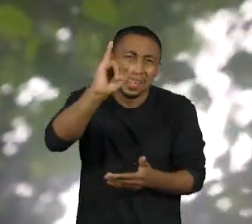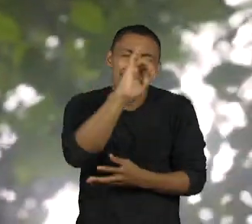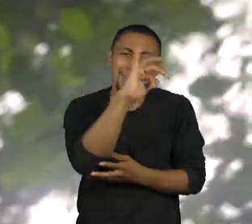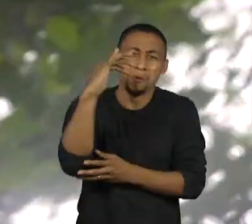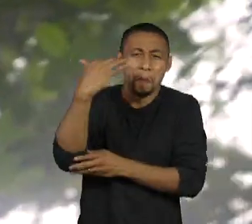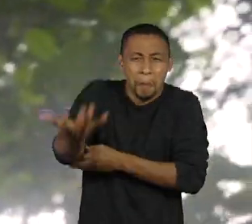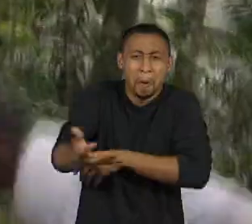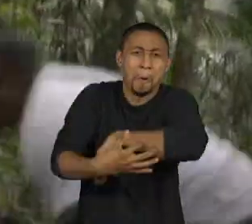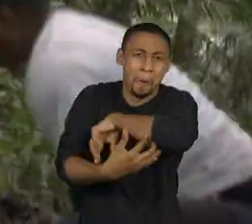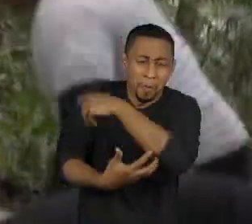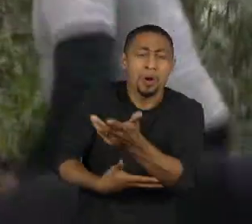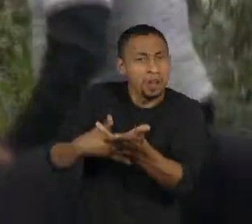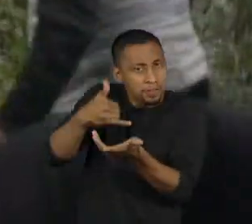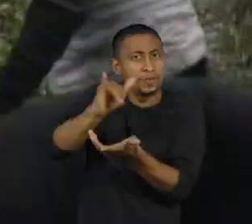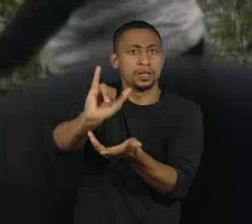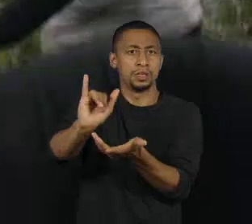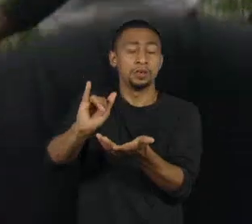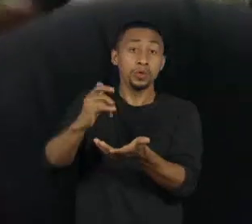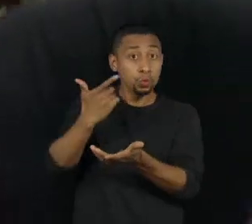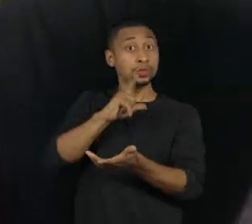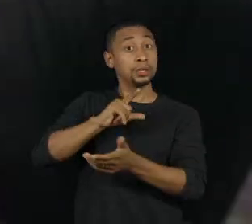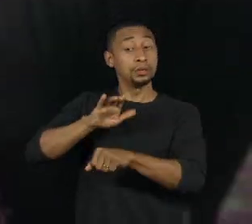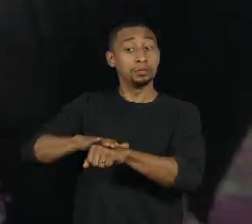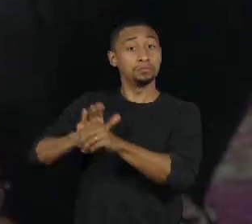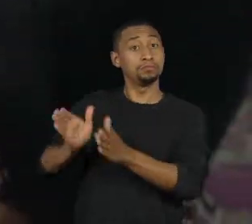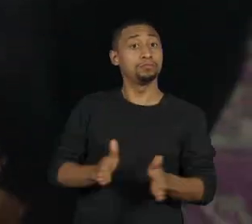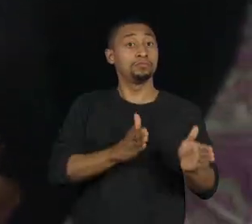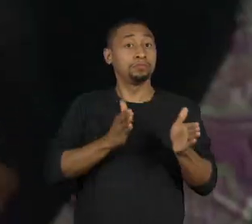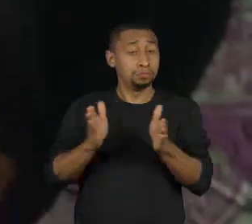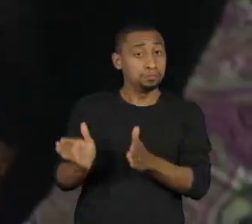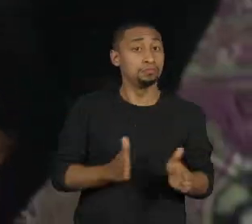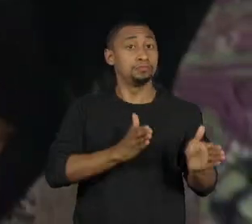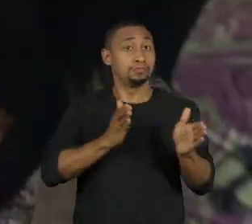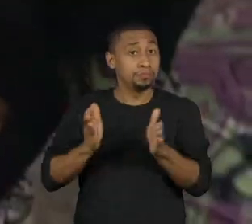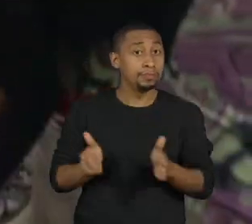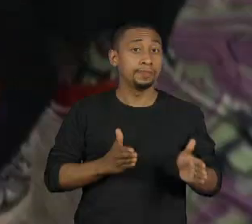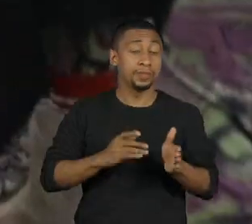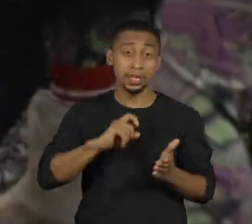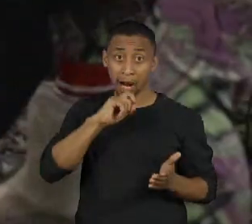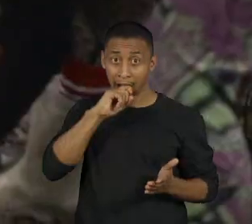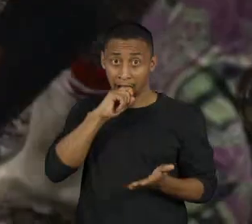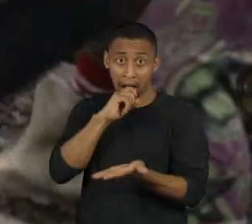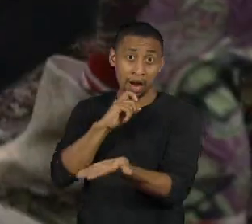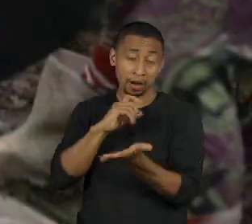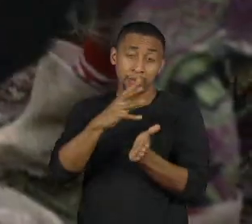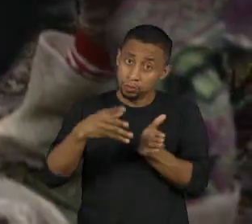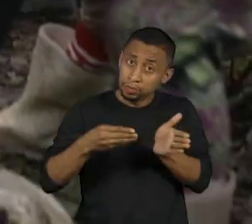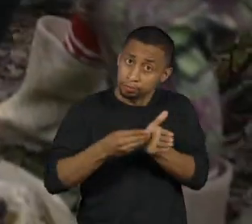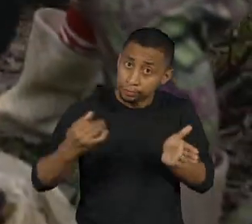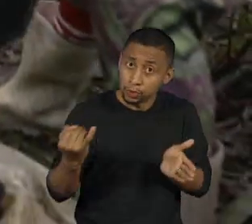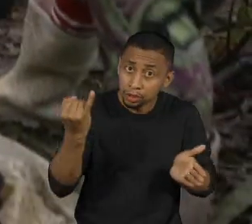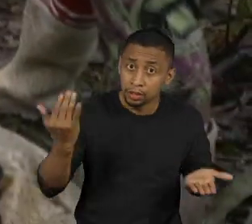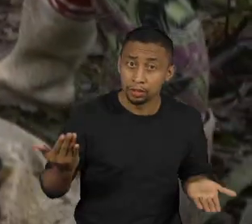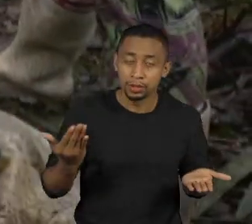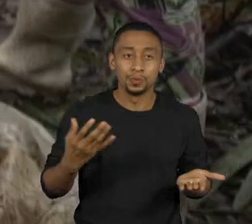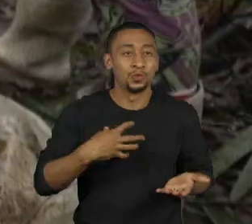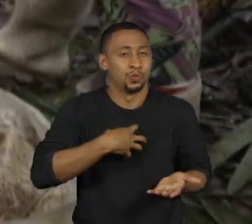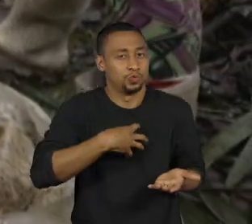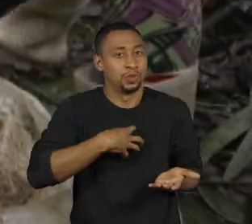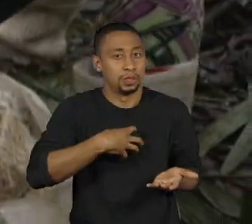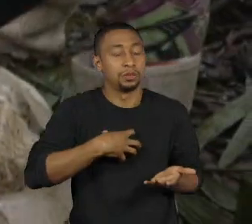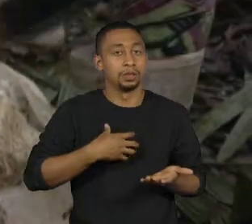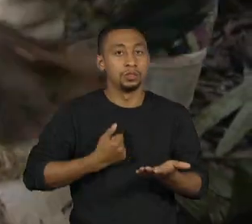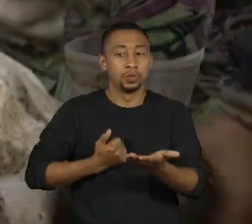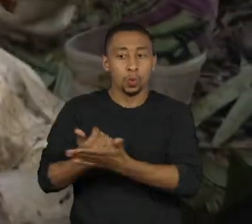Então isso é importante, a castanha está na Amazônia. A maneira como a gente produz e consome determina a